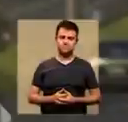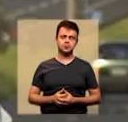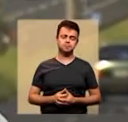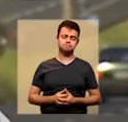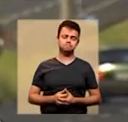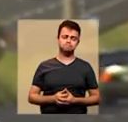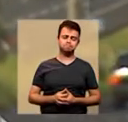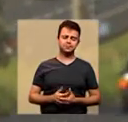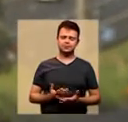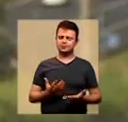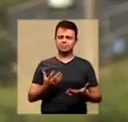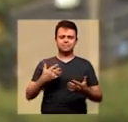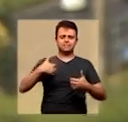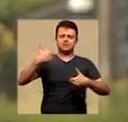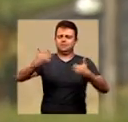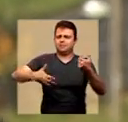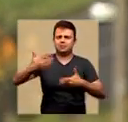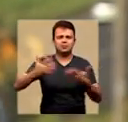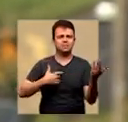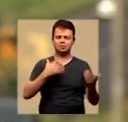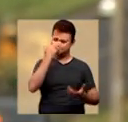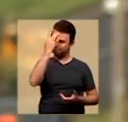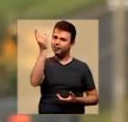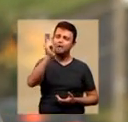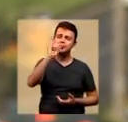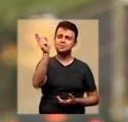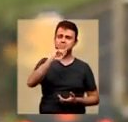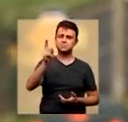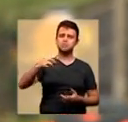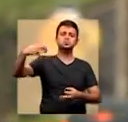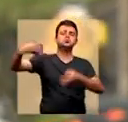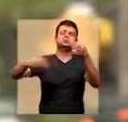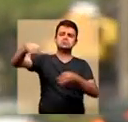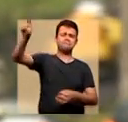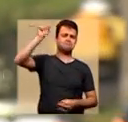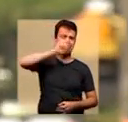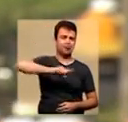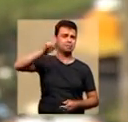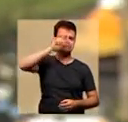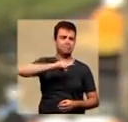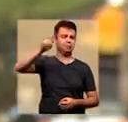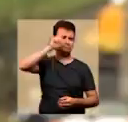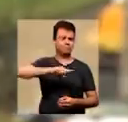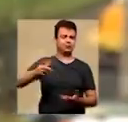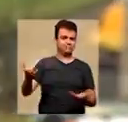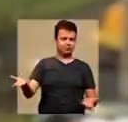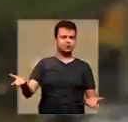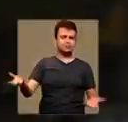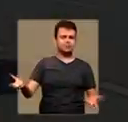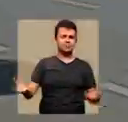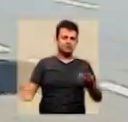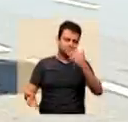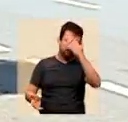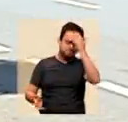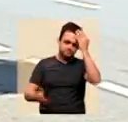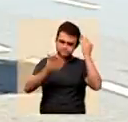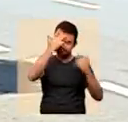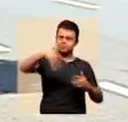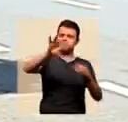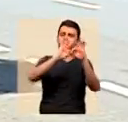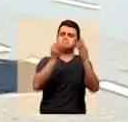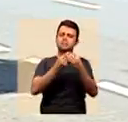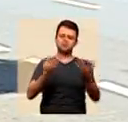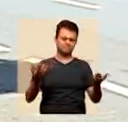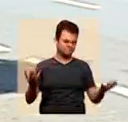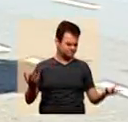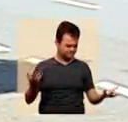Eu me entristeço muito em ficar falando dessas coisas, porque a justiça humana é muito falha, muito falha. Tá todo mundo sem chão